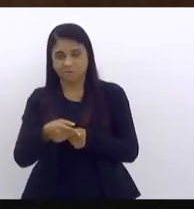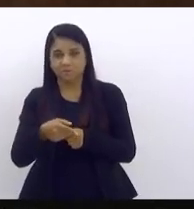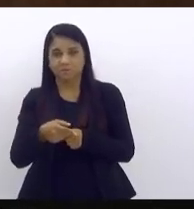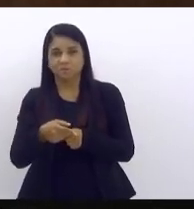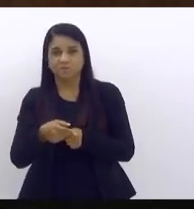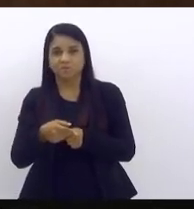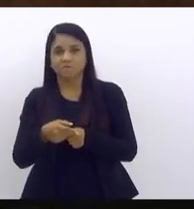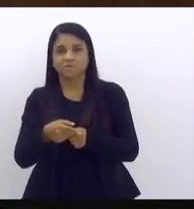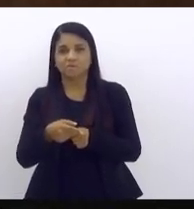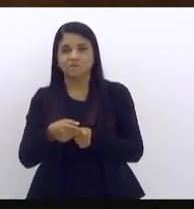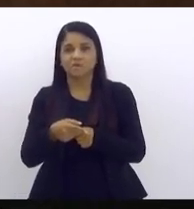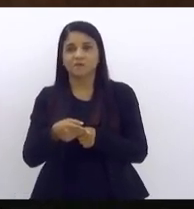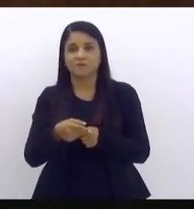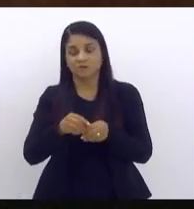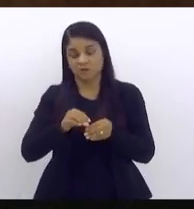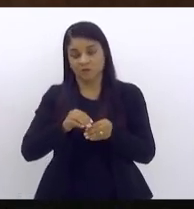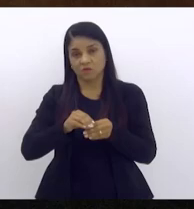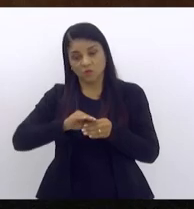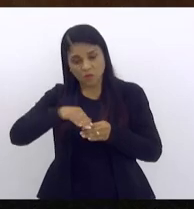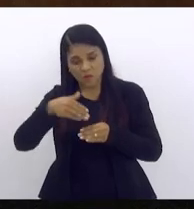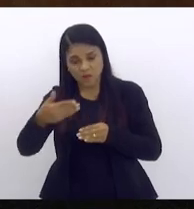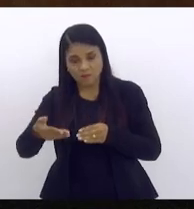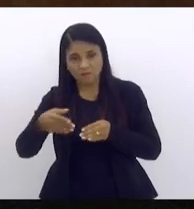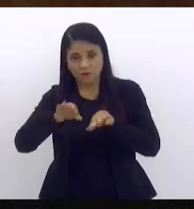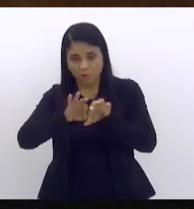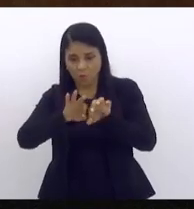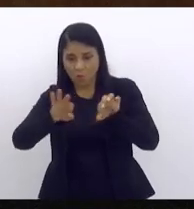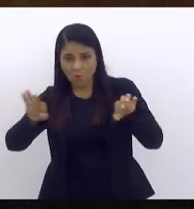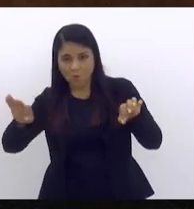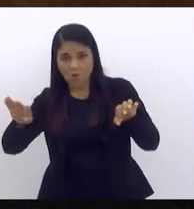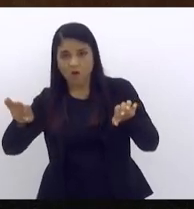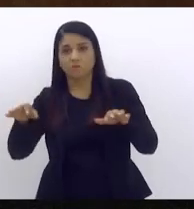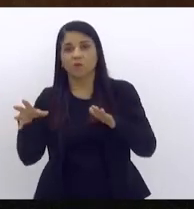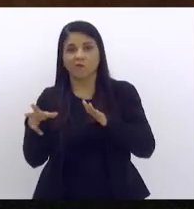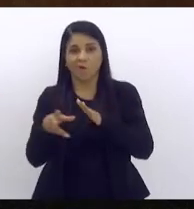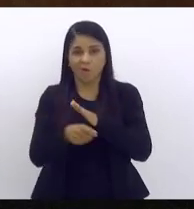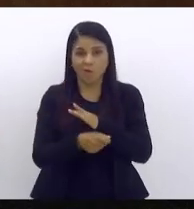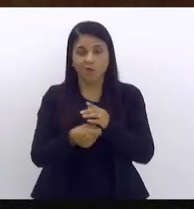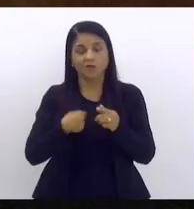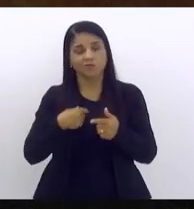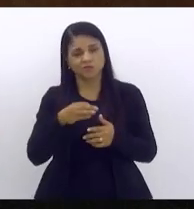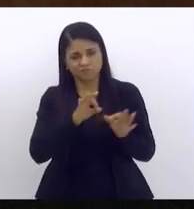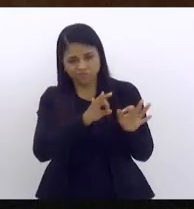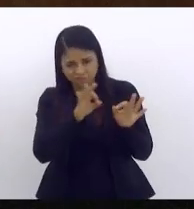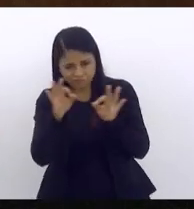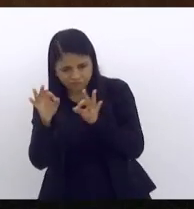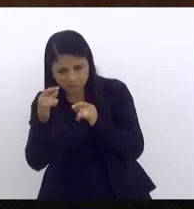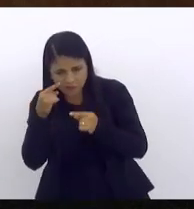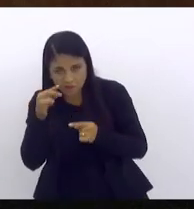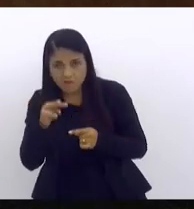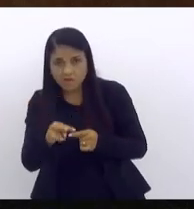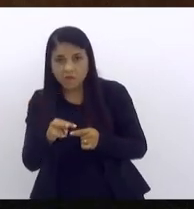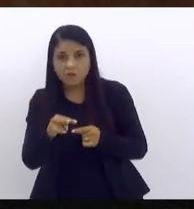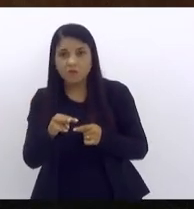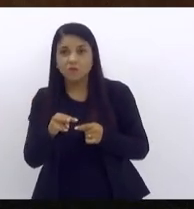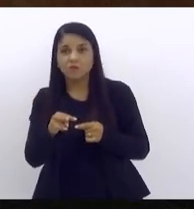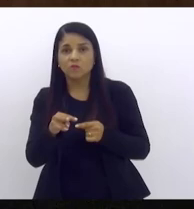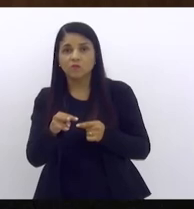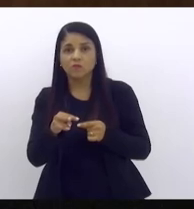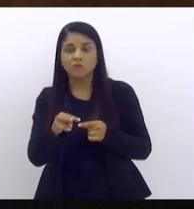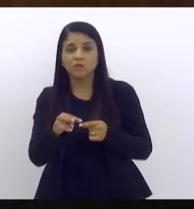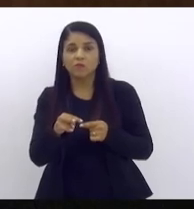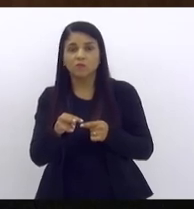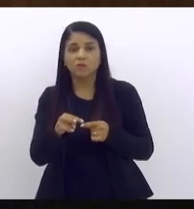questão do lado de fora, e a gente está assistindo que as pessoas estão passando, se apropriando